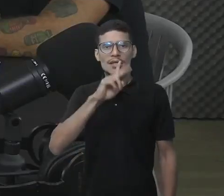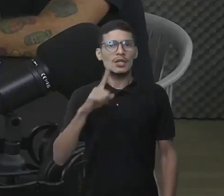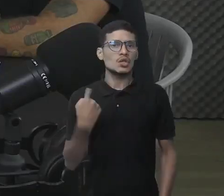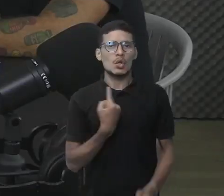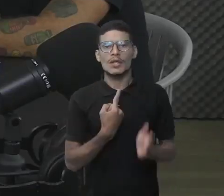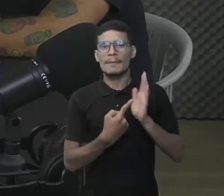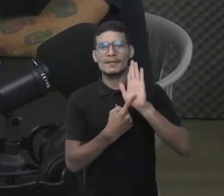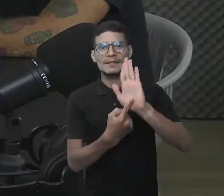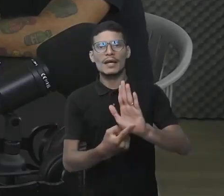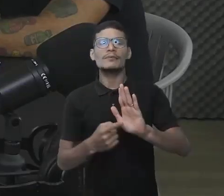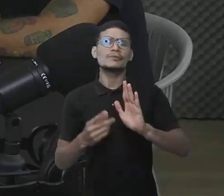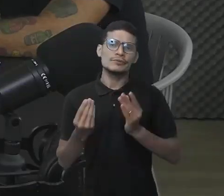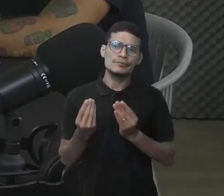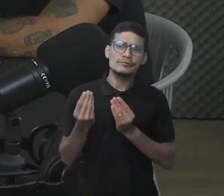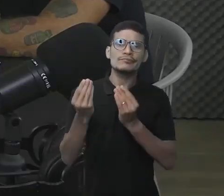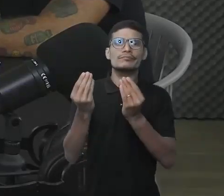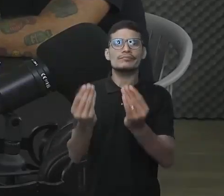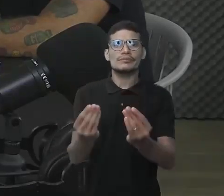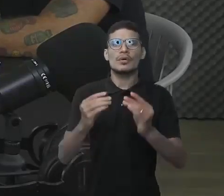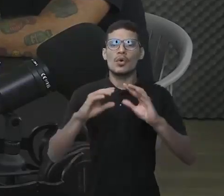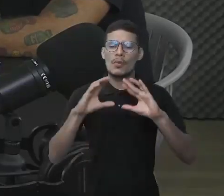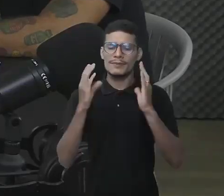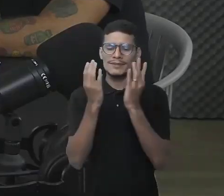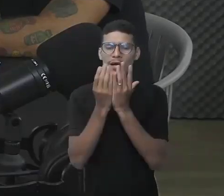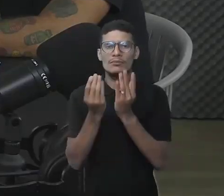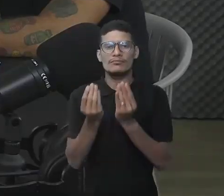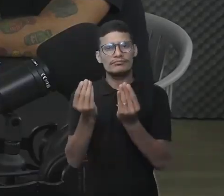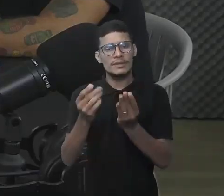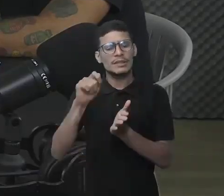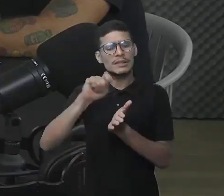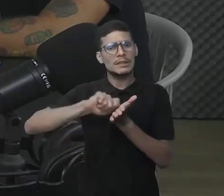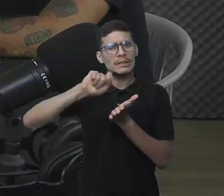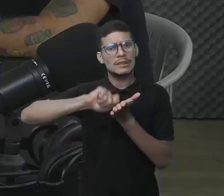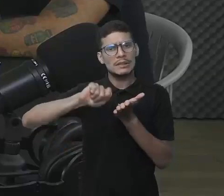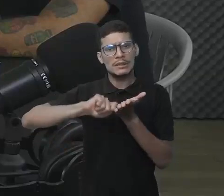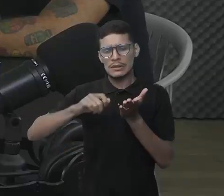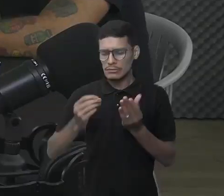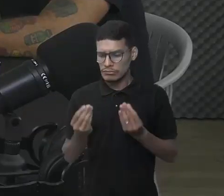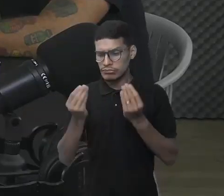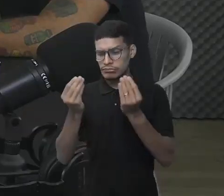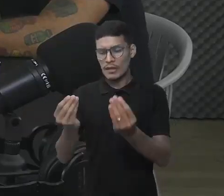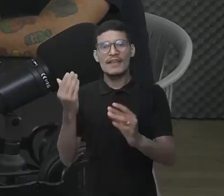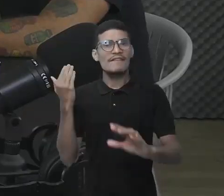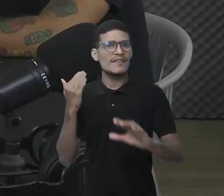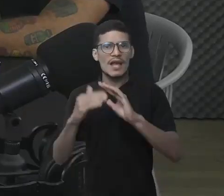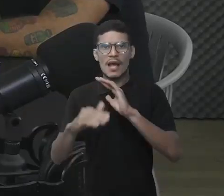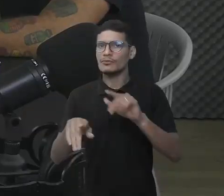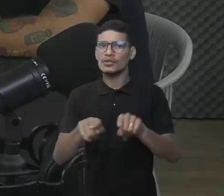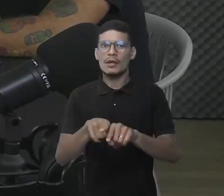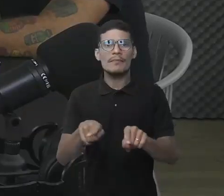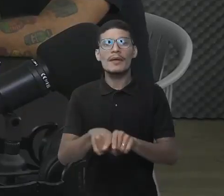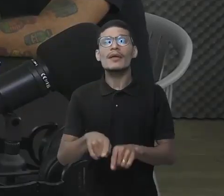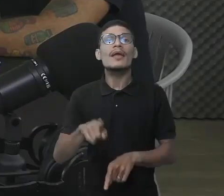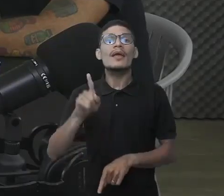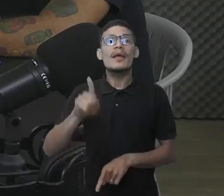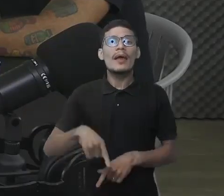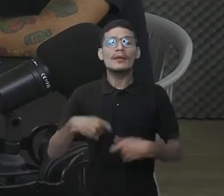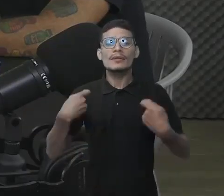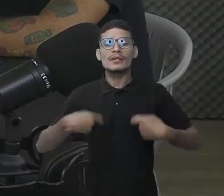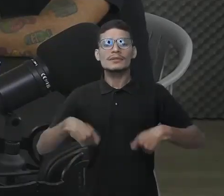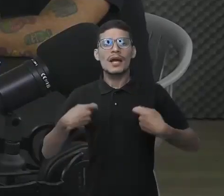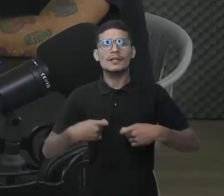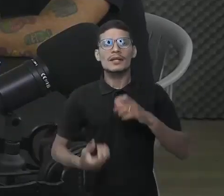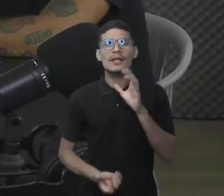apresentamos, entregamos à comissão por escrito, enviamos por e-mail, foi a necessidade de criação de